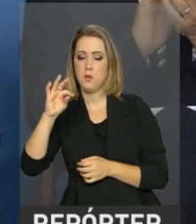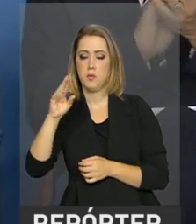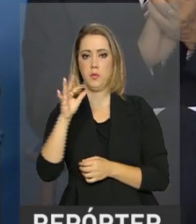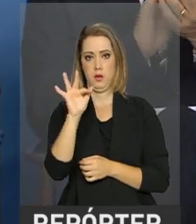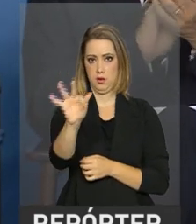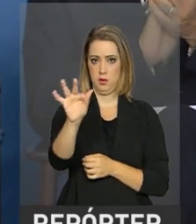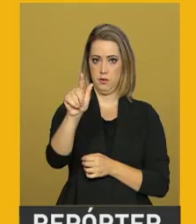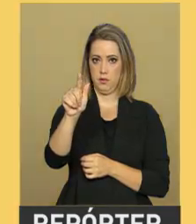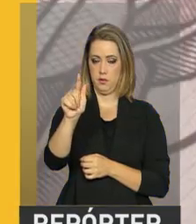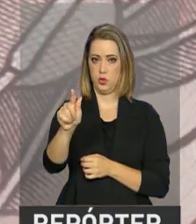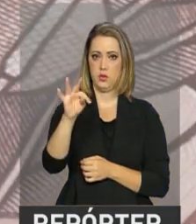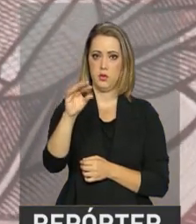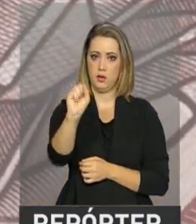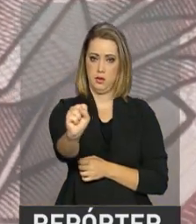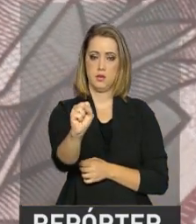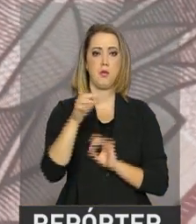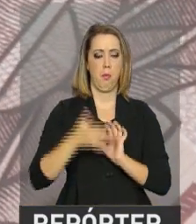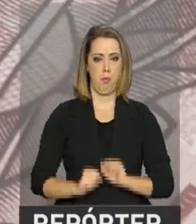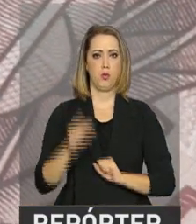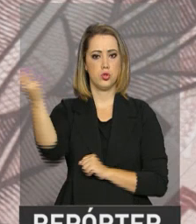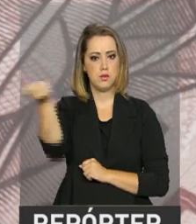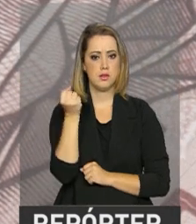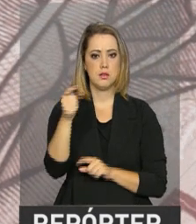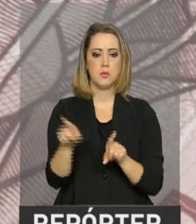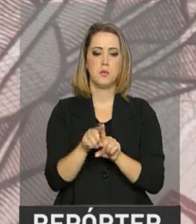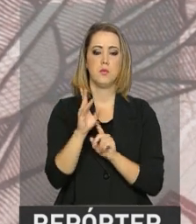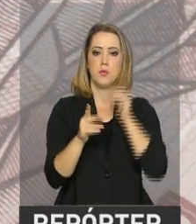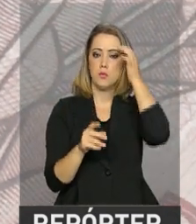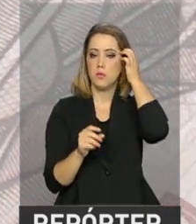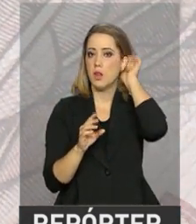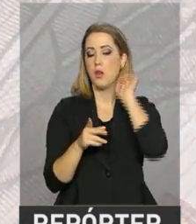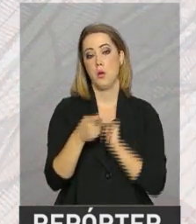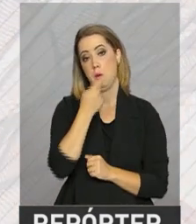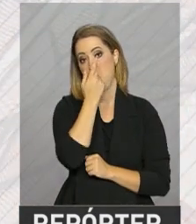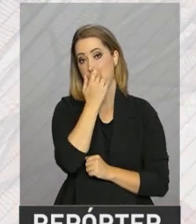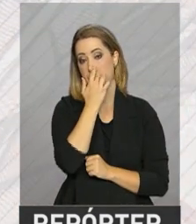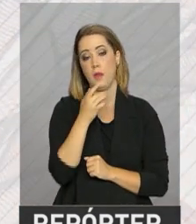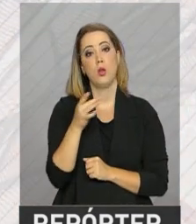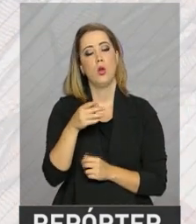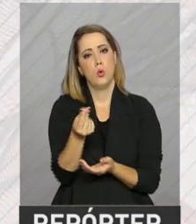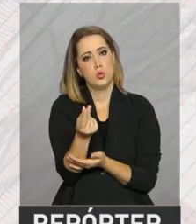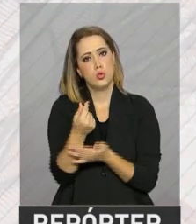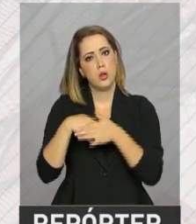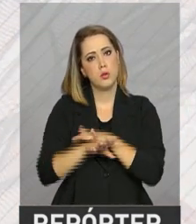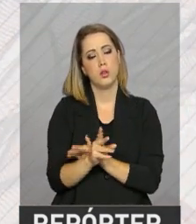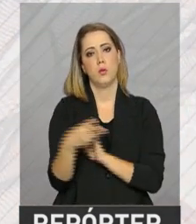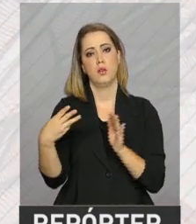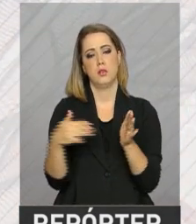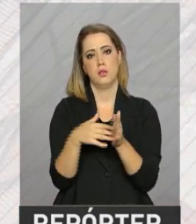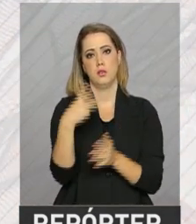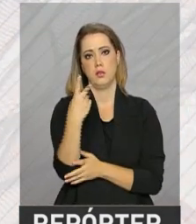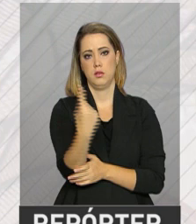contas inativas o trabalhador vai poder sacar os recursos das contas que não são usadas até 31 de Dezembro